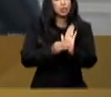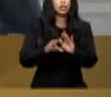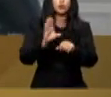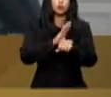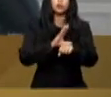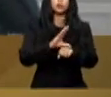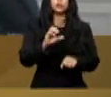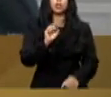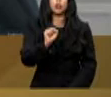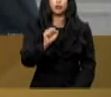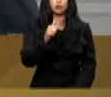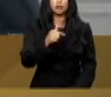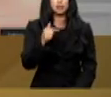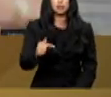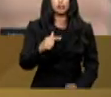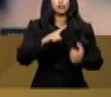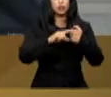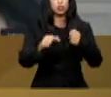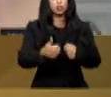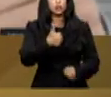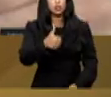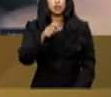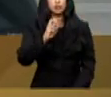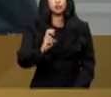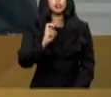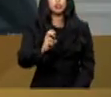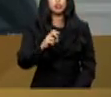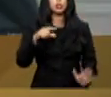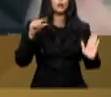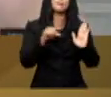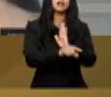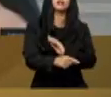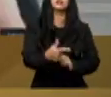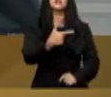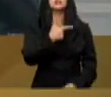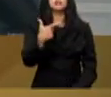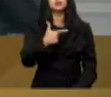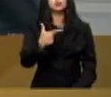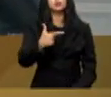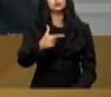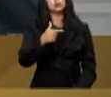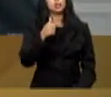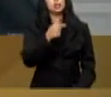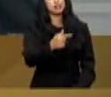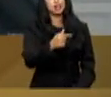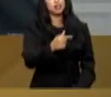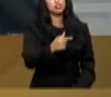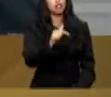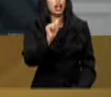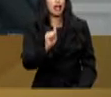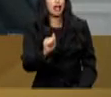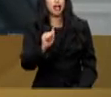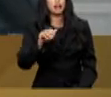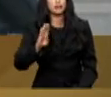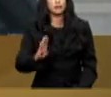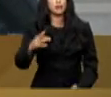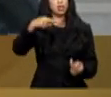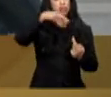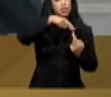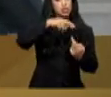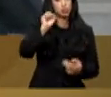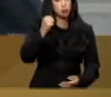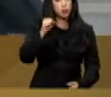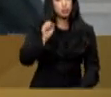87, o artigo 155, parágrafo 2º, 7º, A e B, e também o inciso 8º,